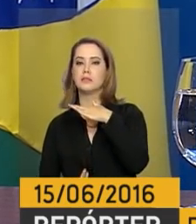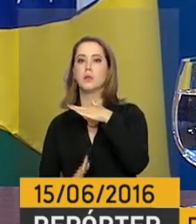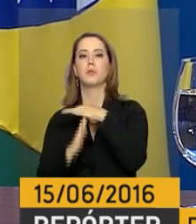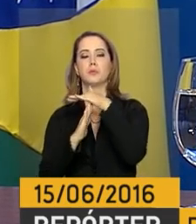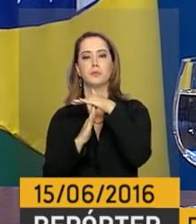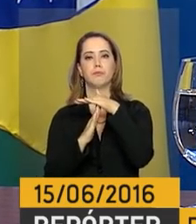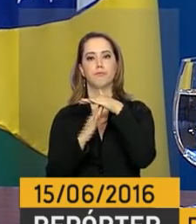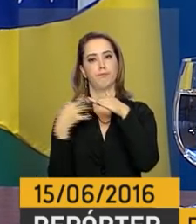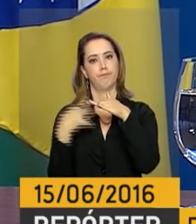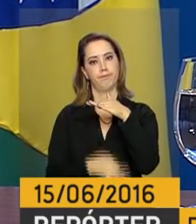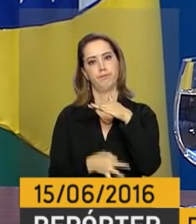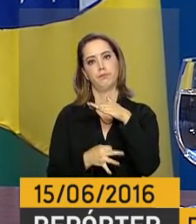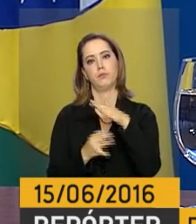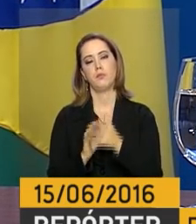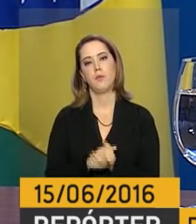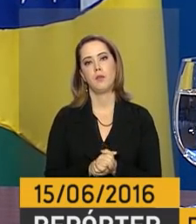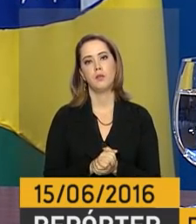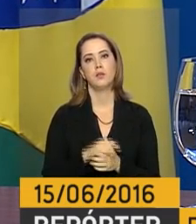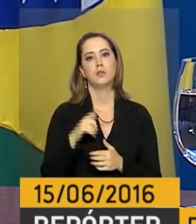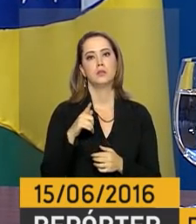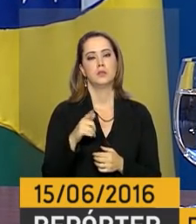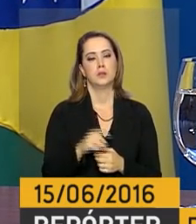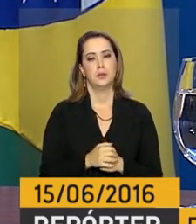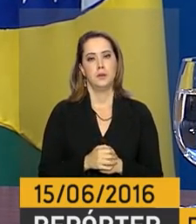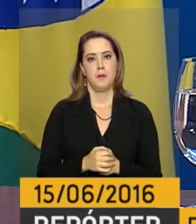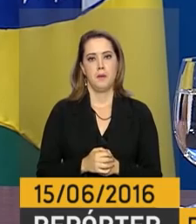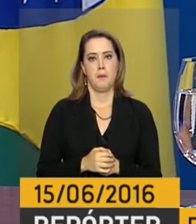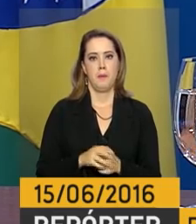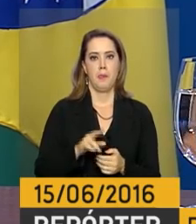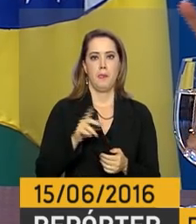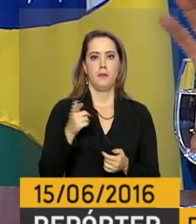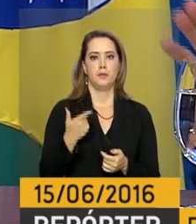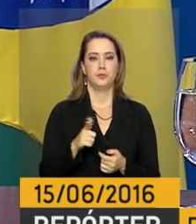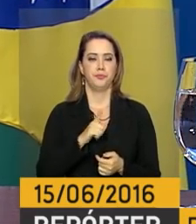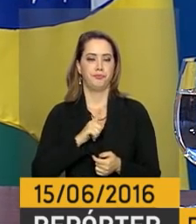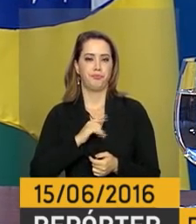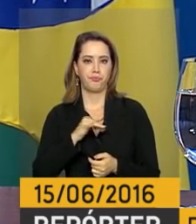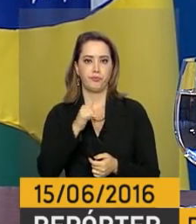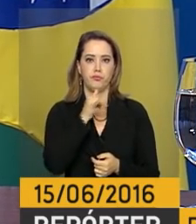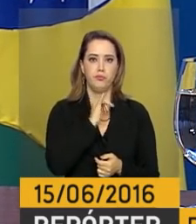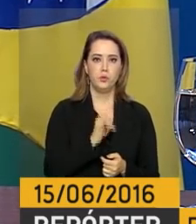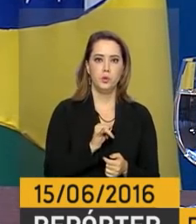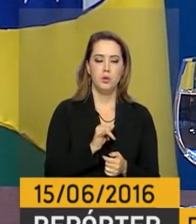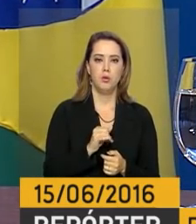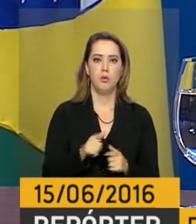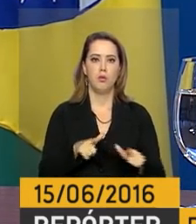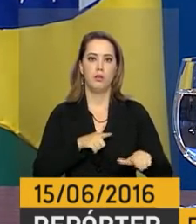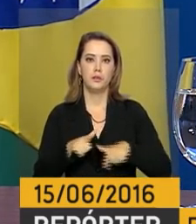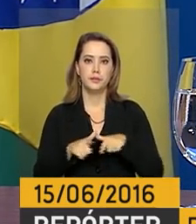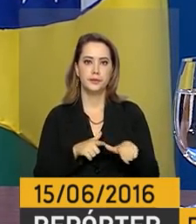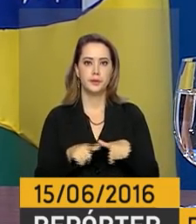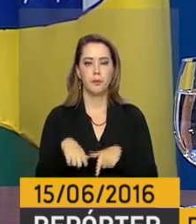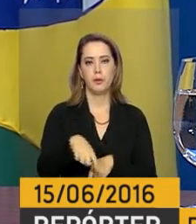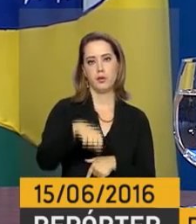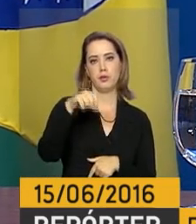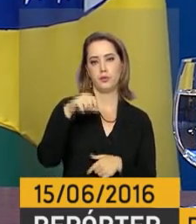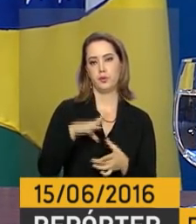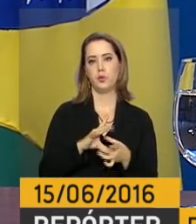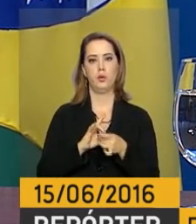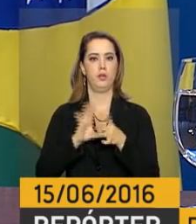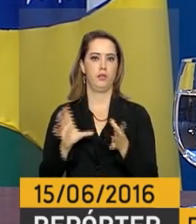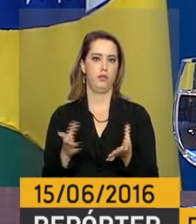que eh leve aumento de despesas, a contratar pessoal a qualquer título,